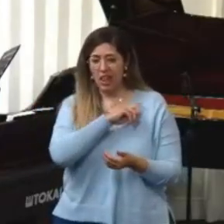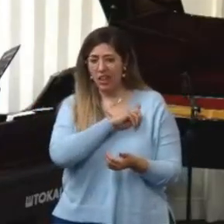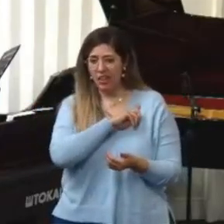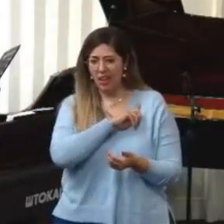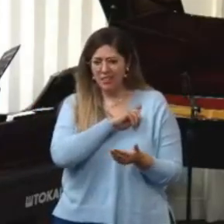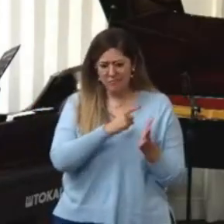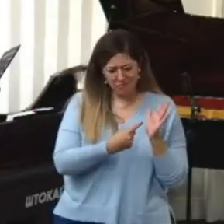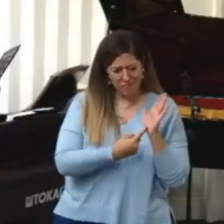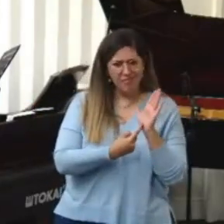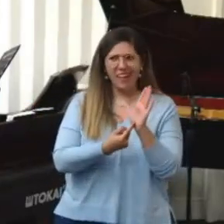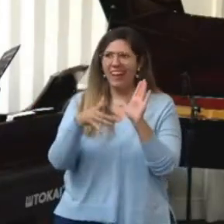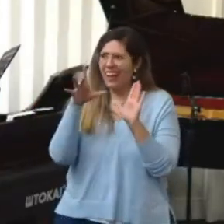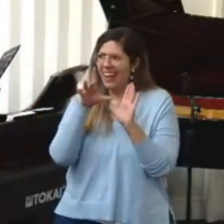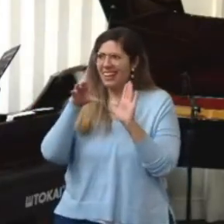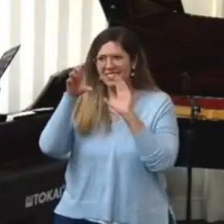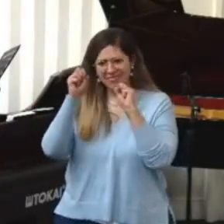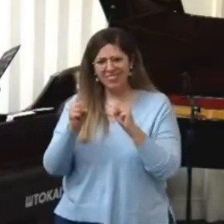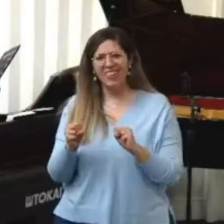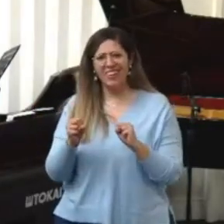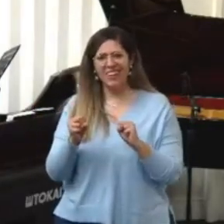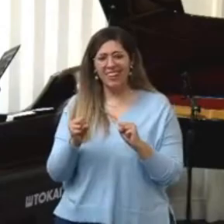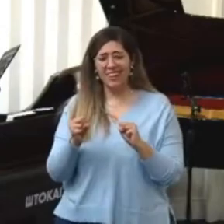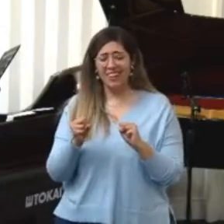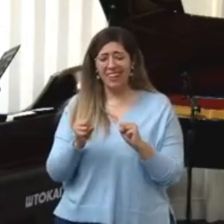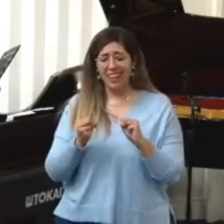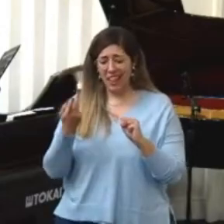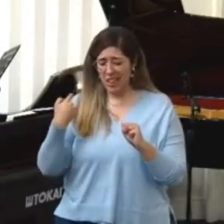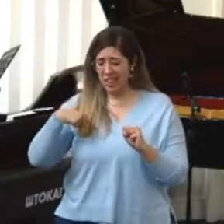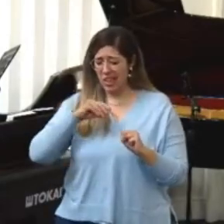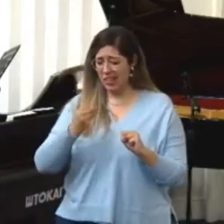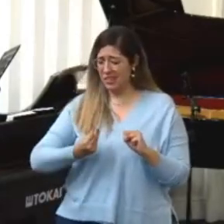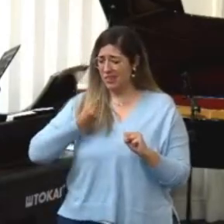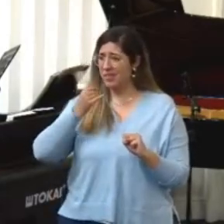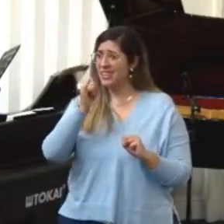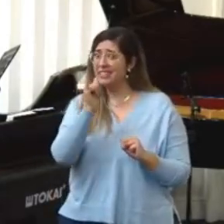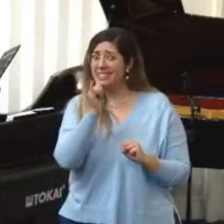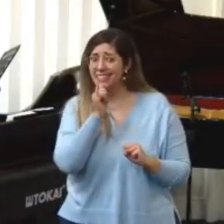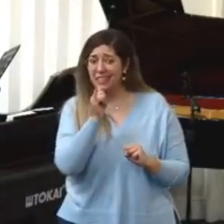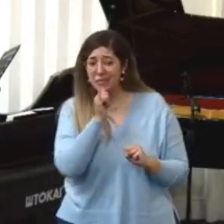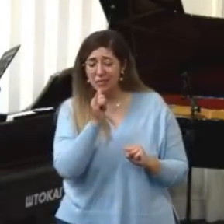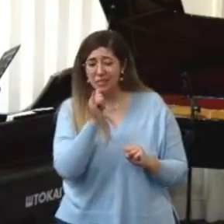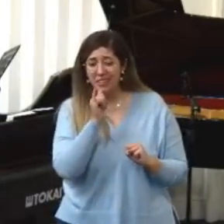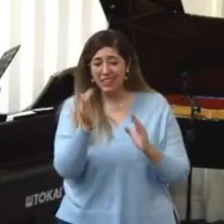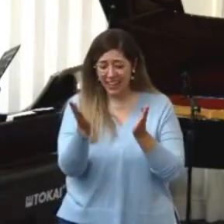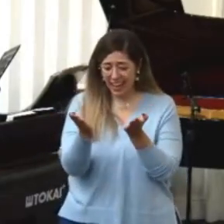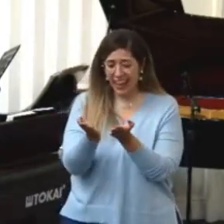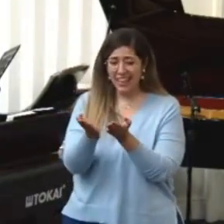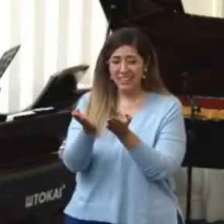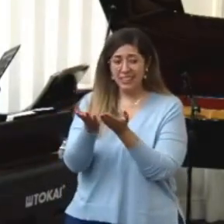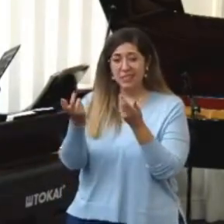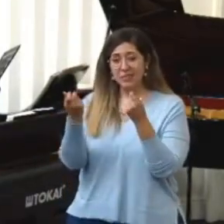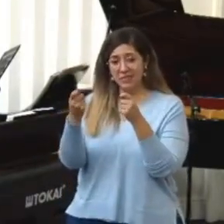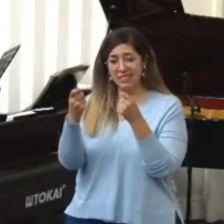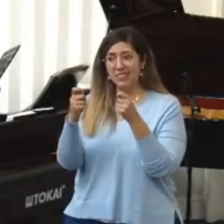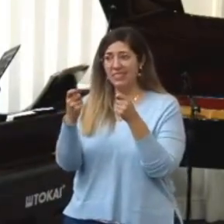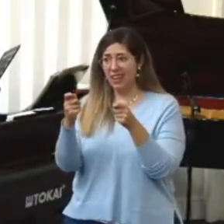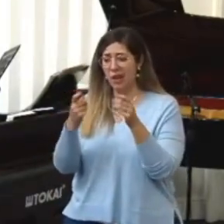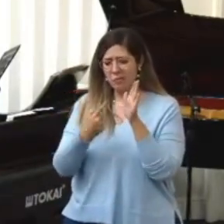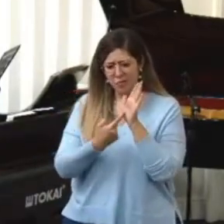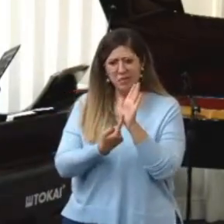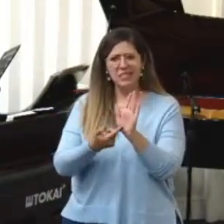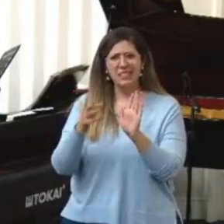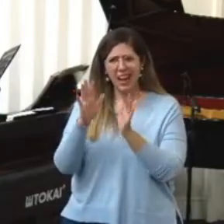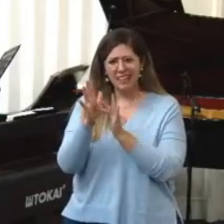nossa fala, através das nossas práticas, através dos nossos comportamentos dúbios, através da maneira